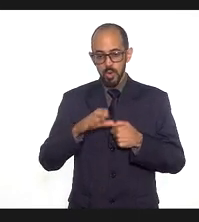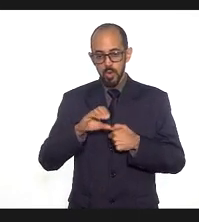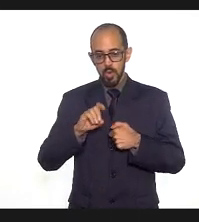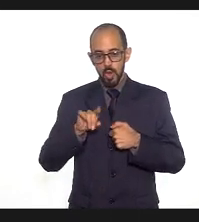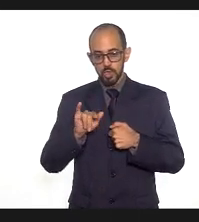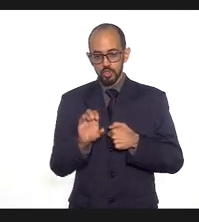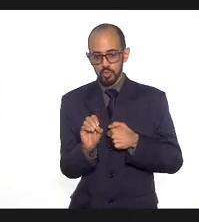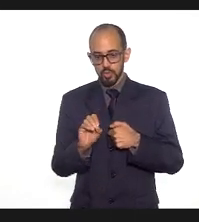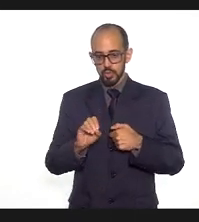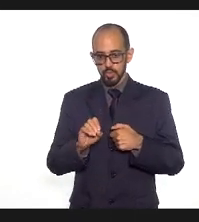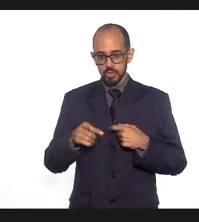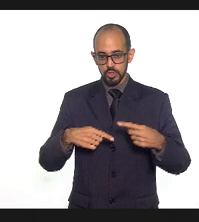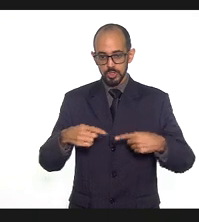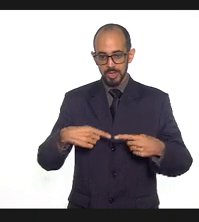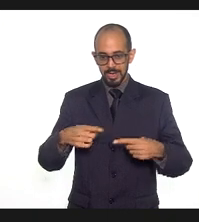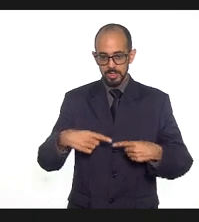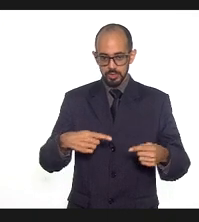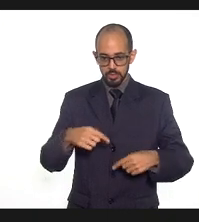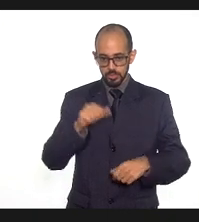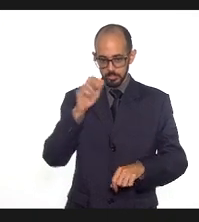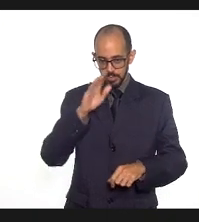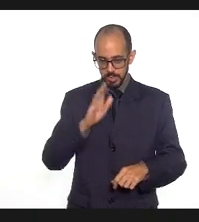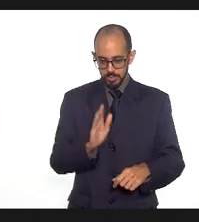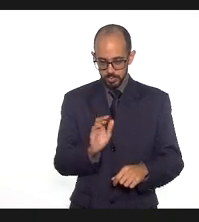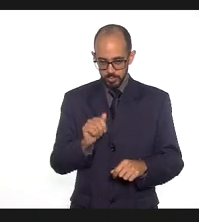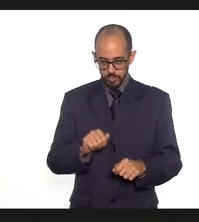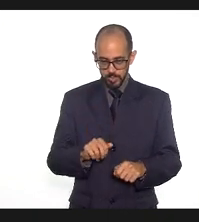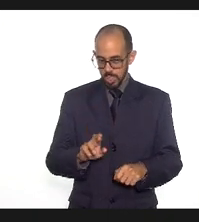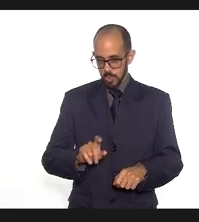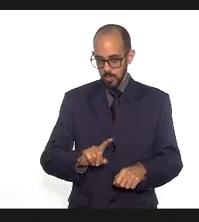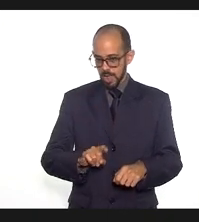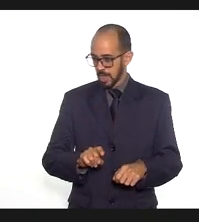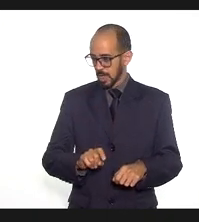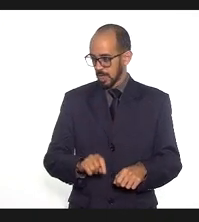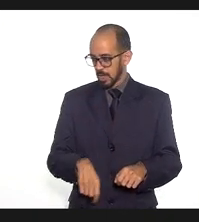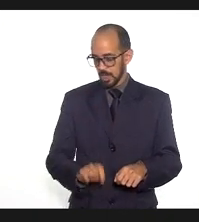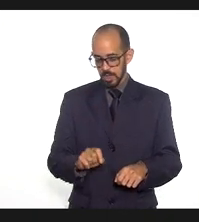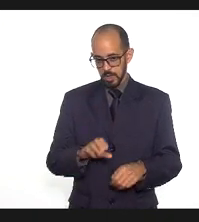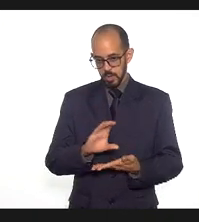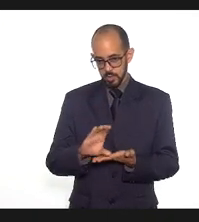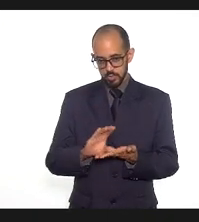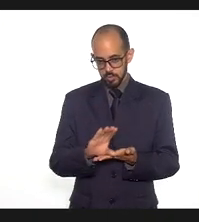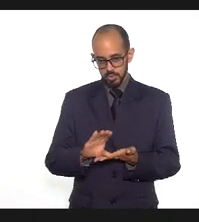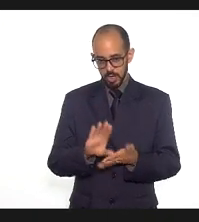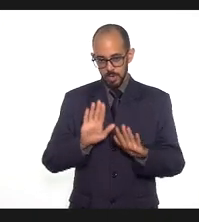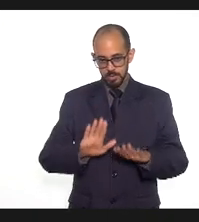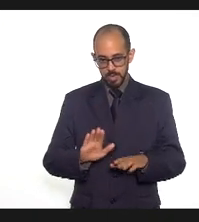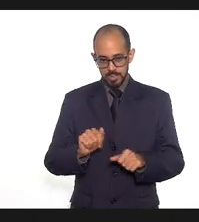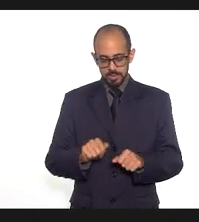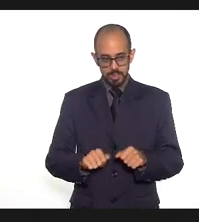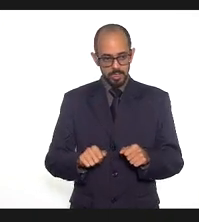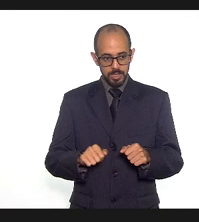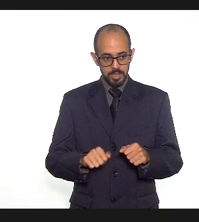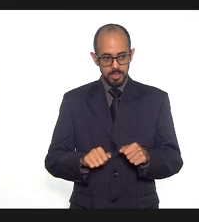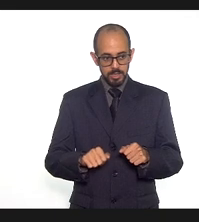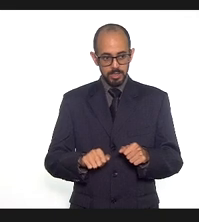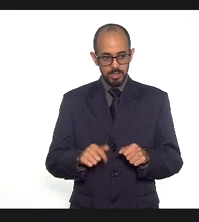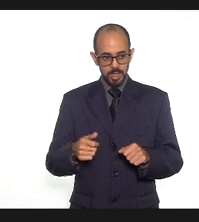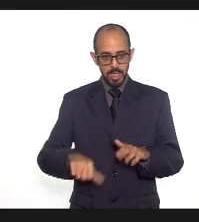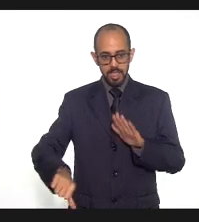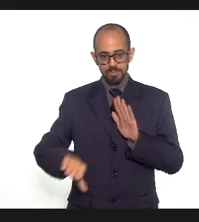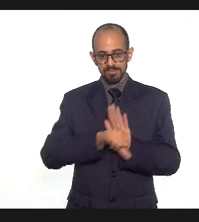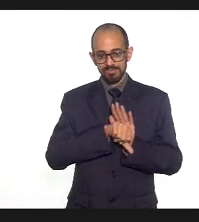não pode fazer. Então, o projeto não é inconstitucional, ele é constitucional, mas ele é ilegal, talvez, né? Porque